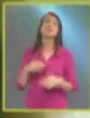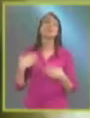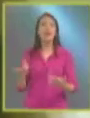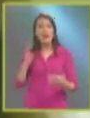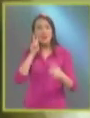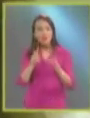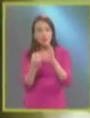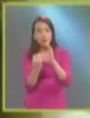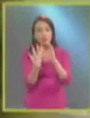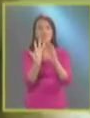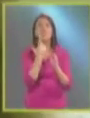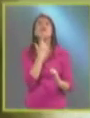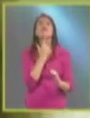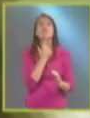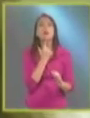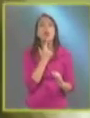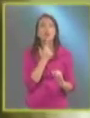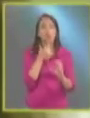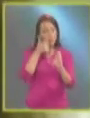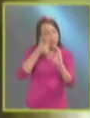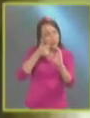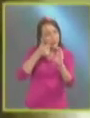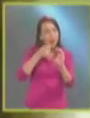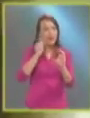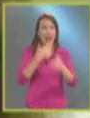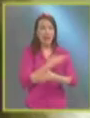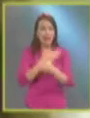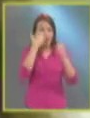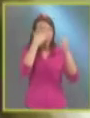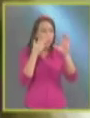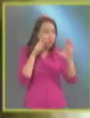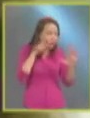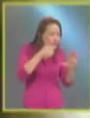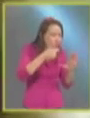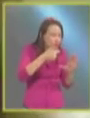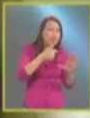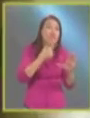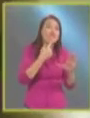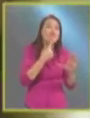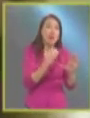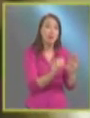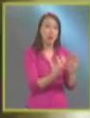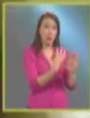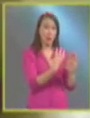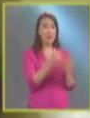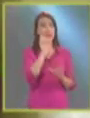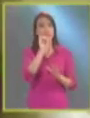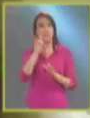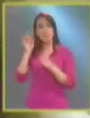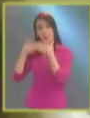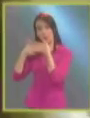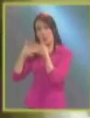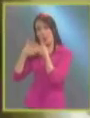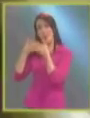reflexo vermelho, que é o reflexo dessa luz na retina da criança. Uhum. Então, se o pediatra notar alguma diferença